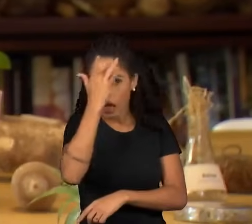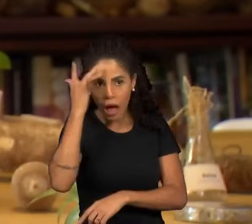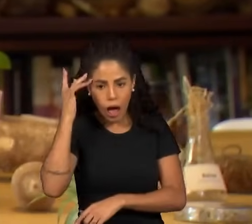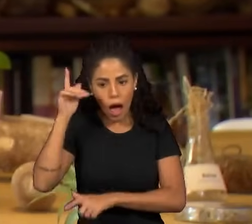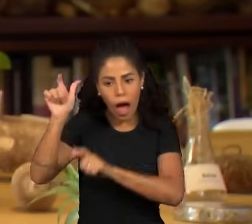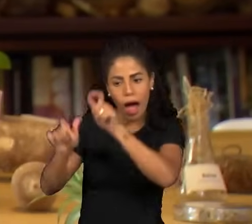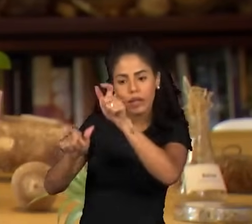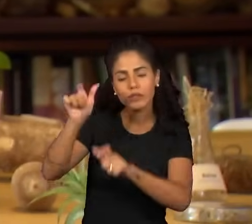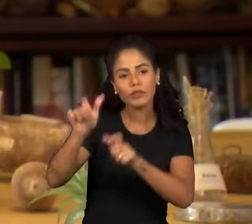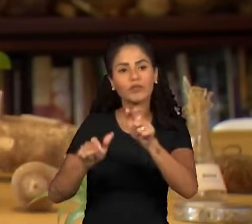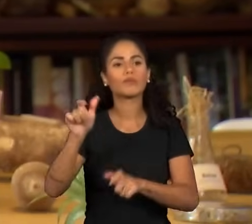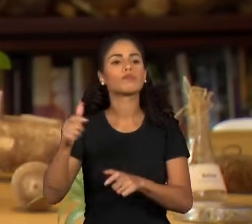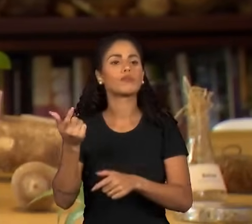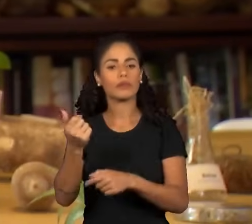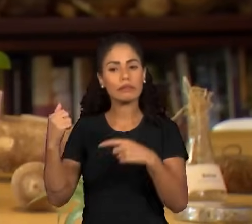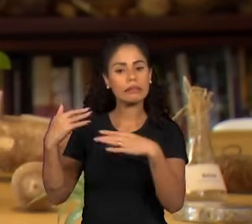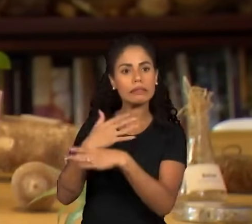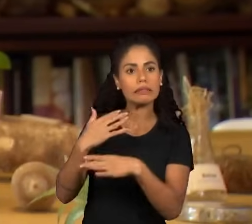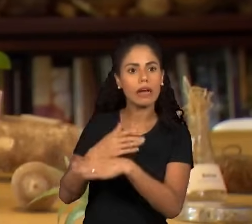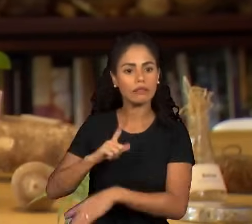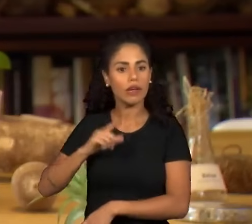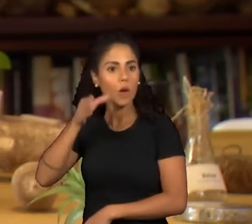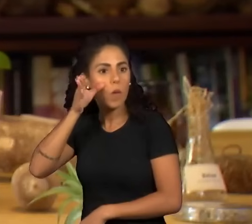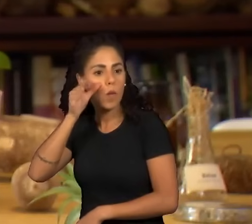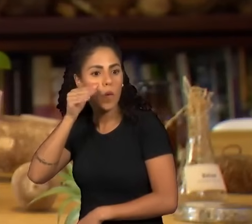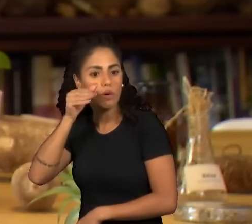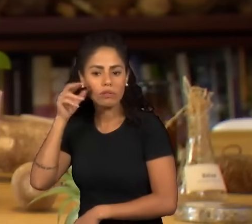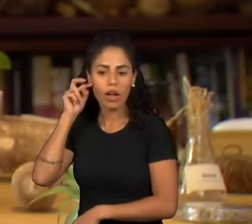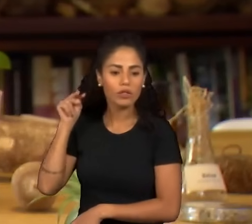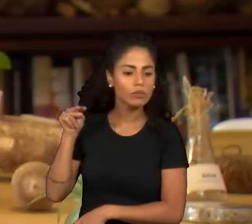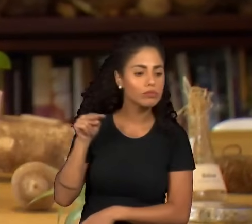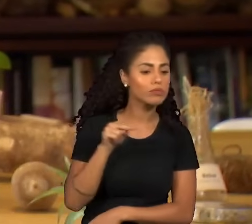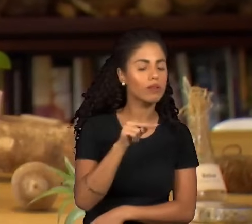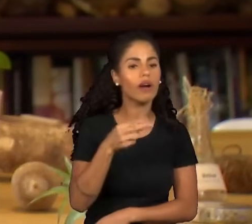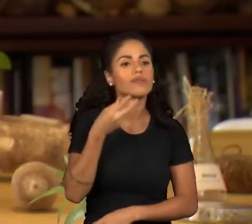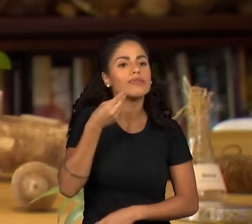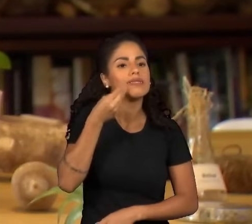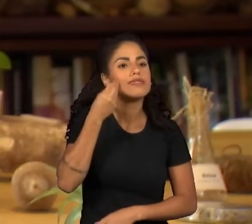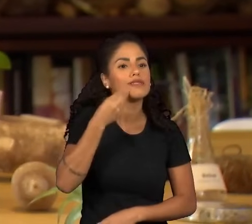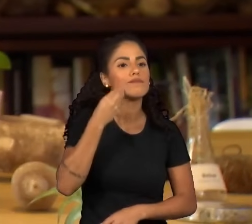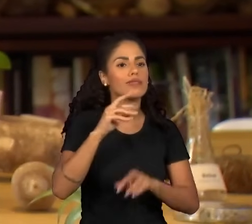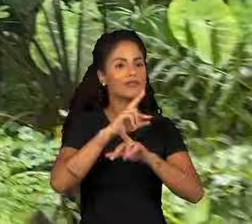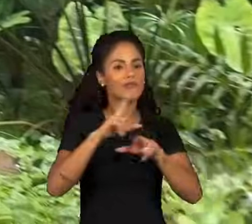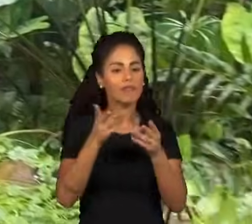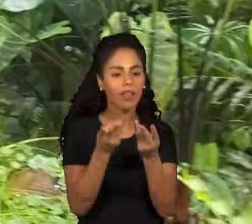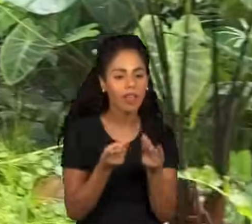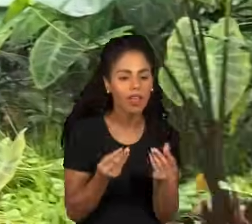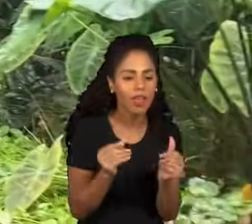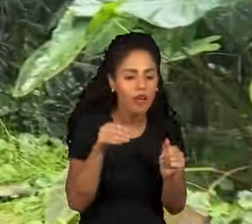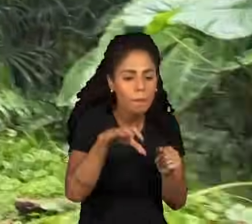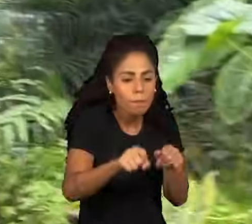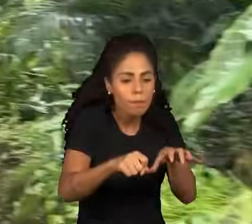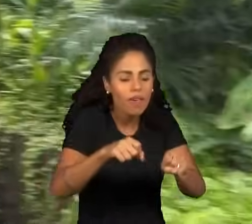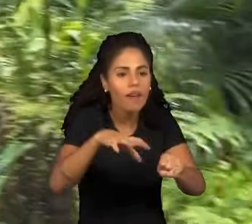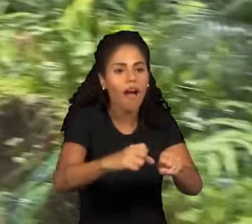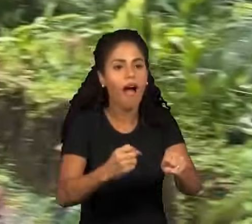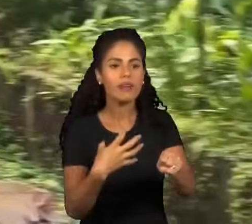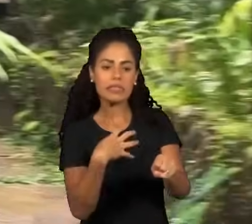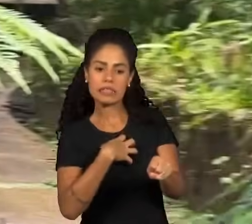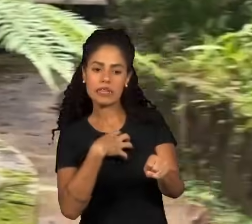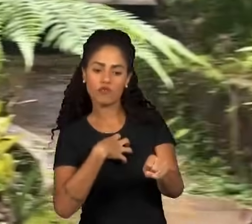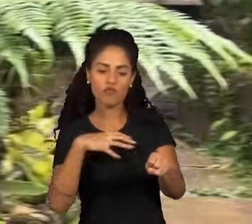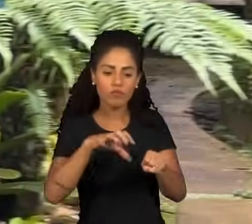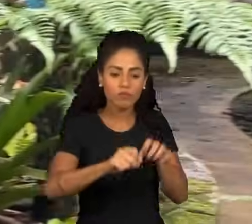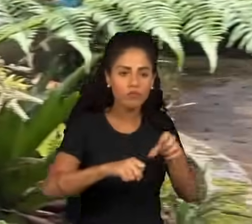urbanoides, como eu chamo, essas pessoas das cidades, de experiências sensoriais. A ideia é caminhar pelas